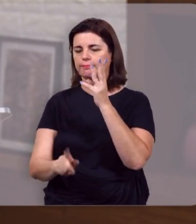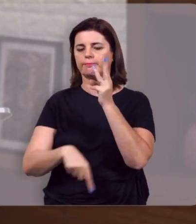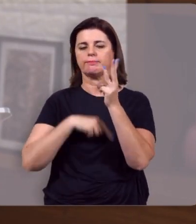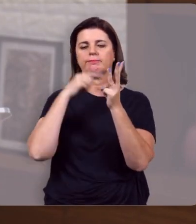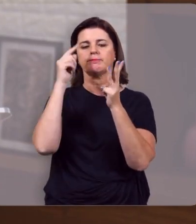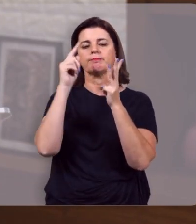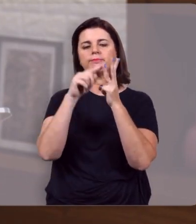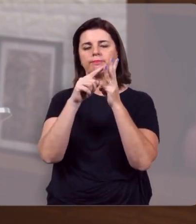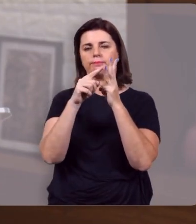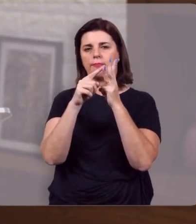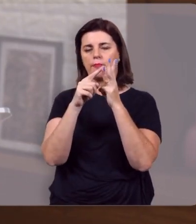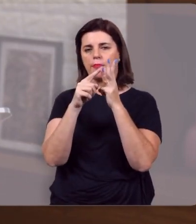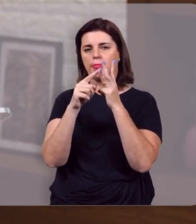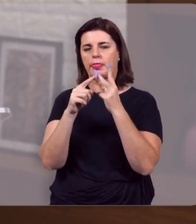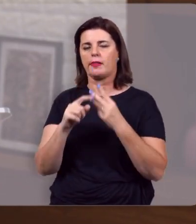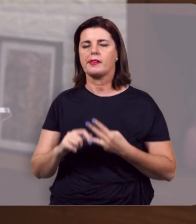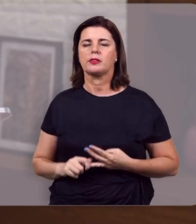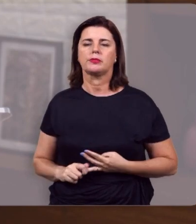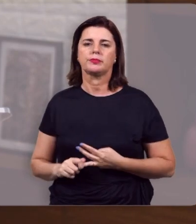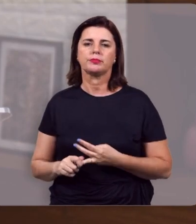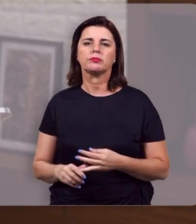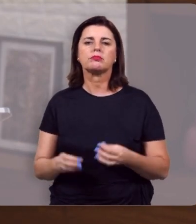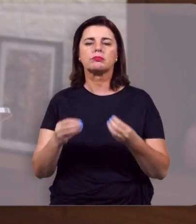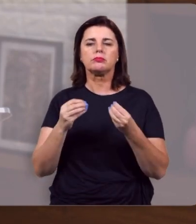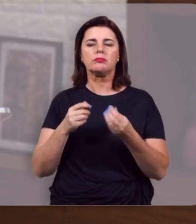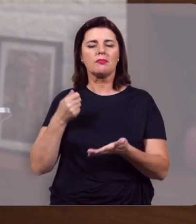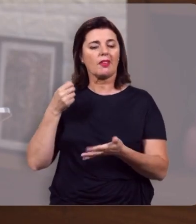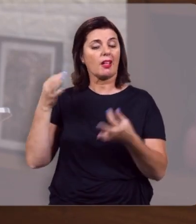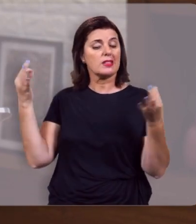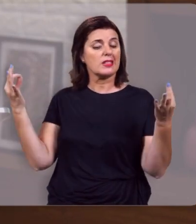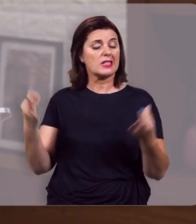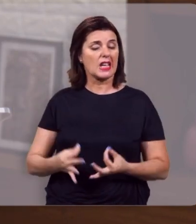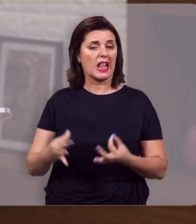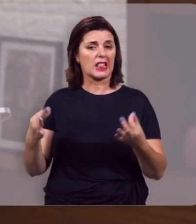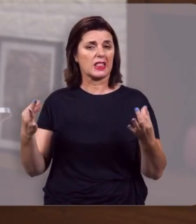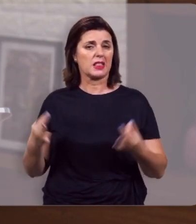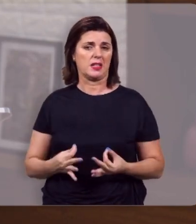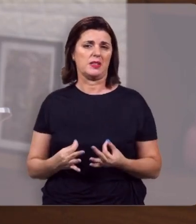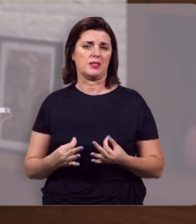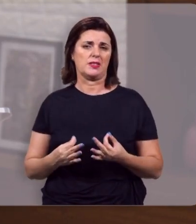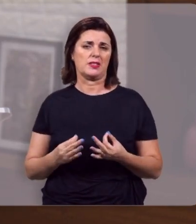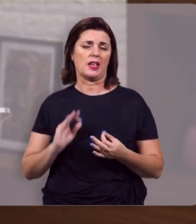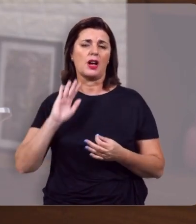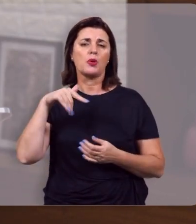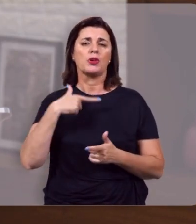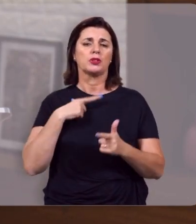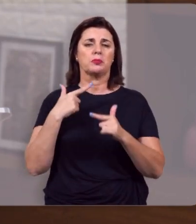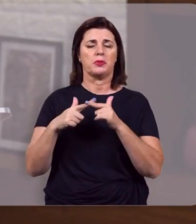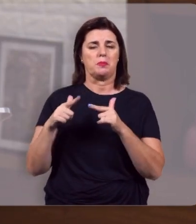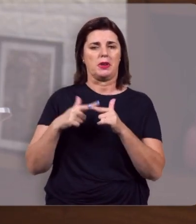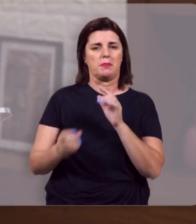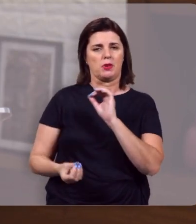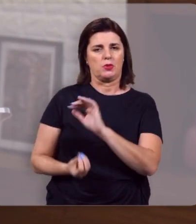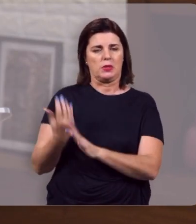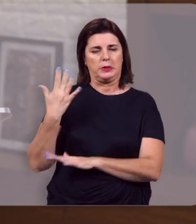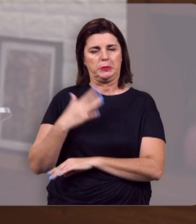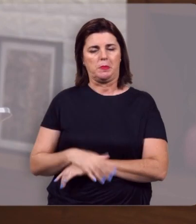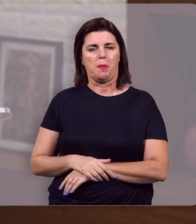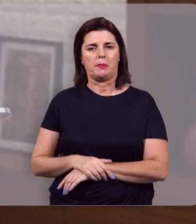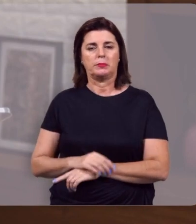intercessão na necessidade. Terceiro, convicção na